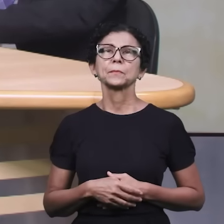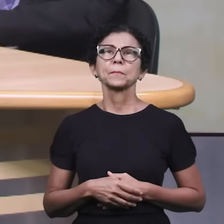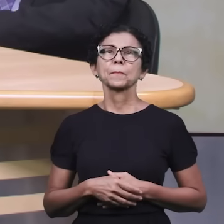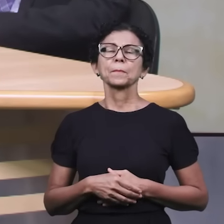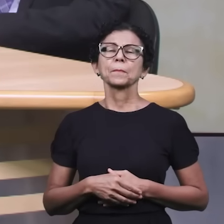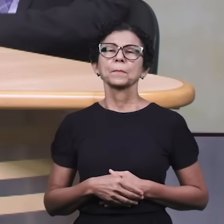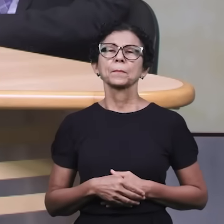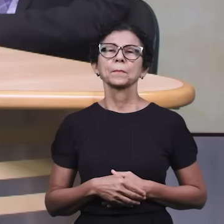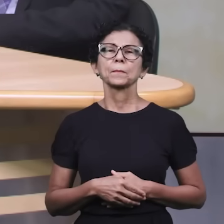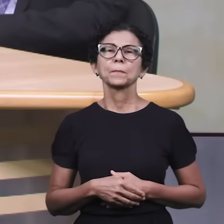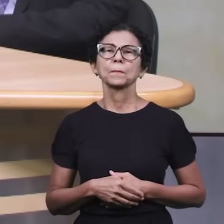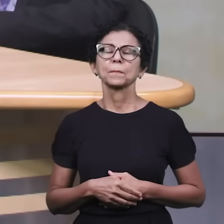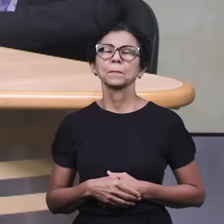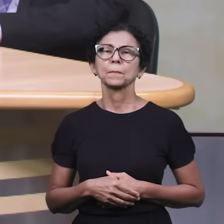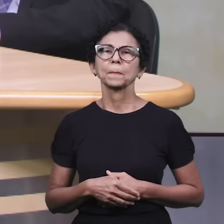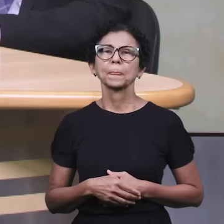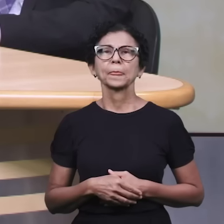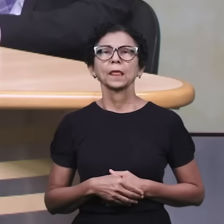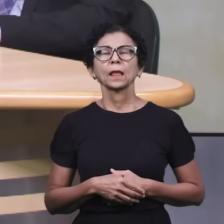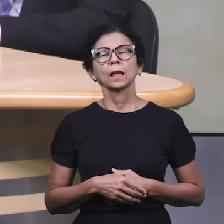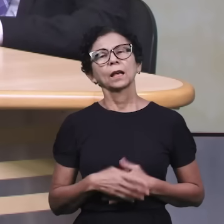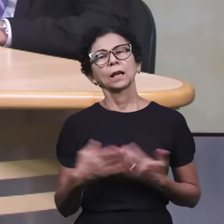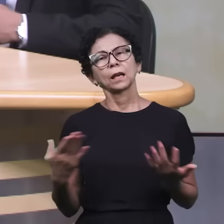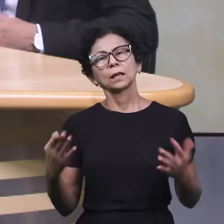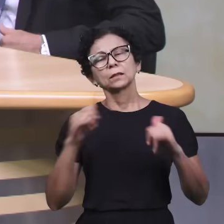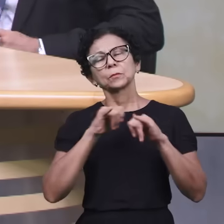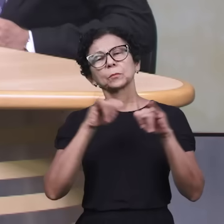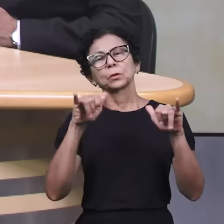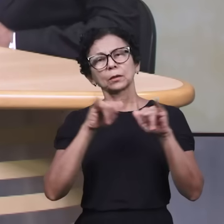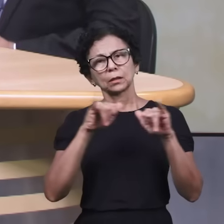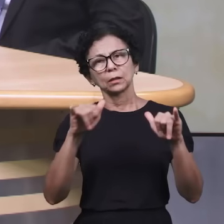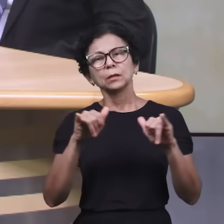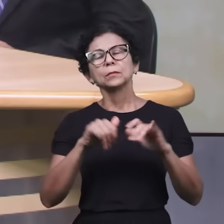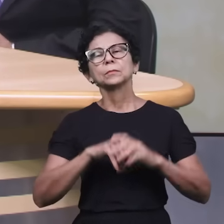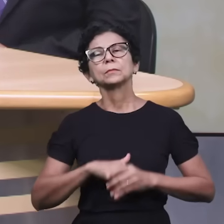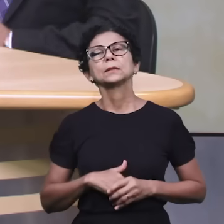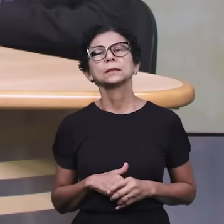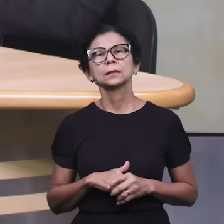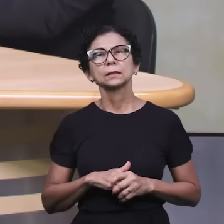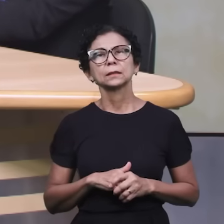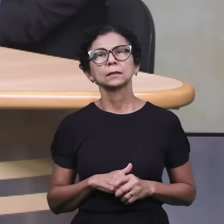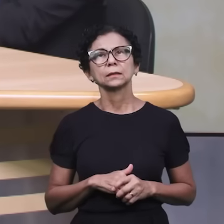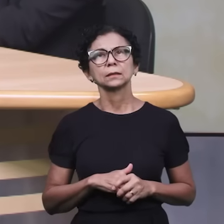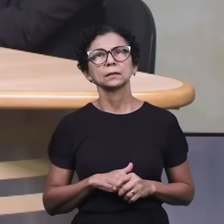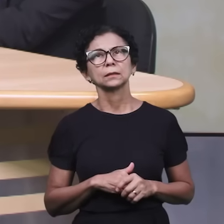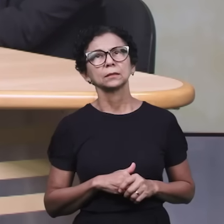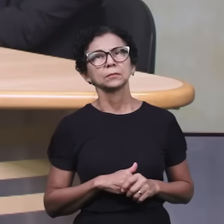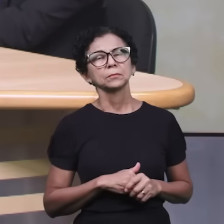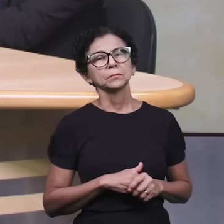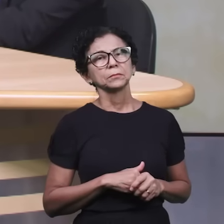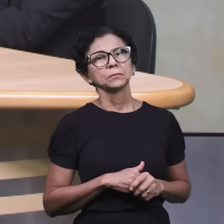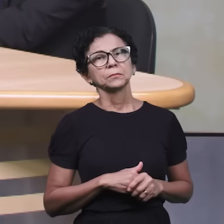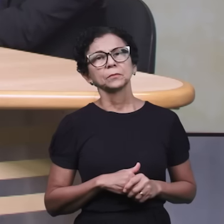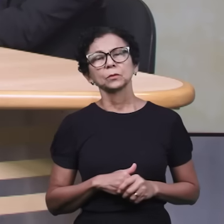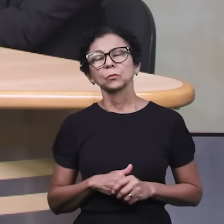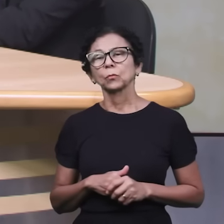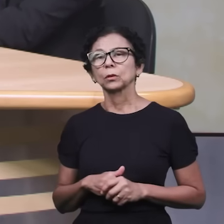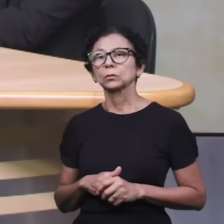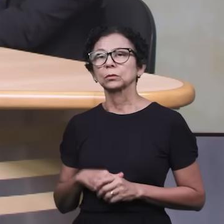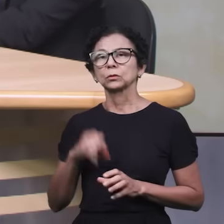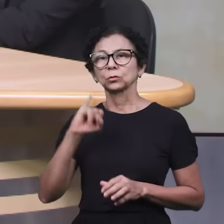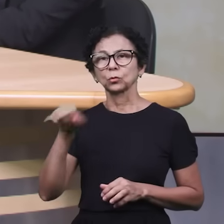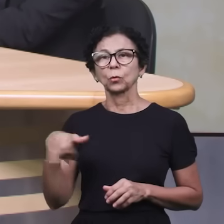Alexandre, vamos entrar num assunto agora que é meio polêmico. Você falou batismo